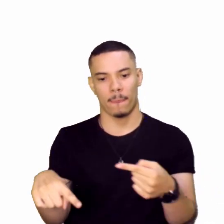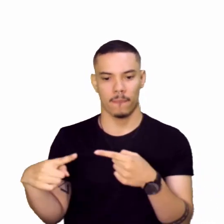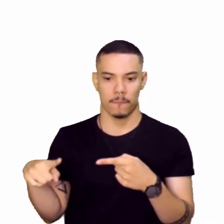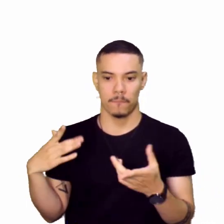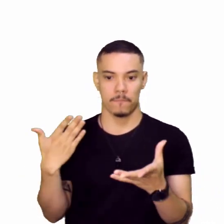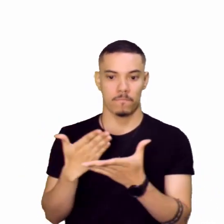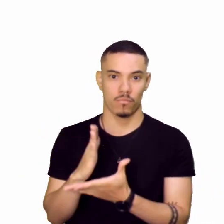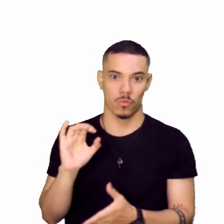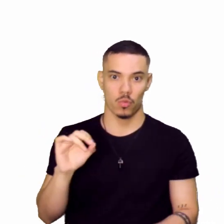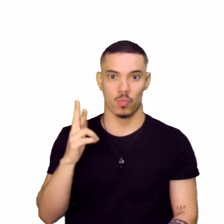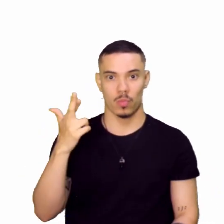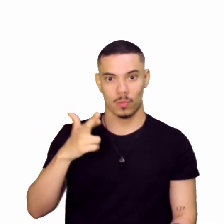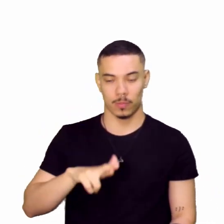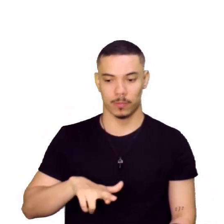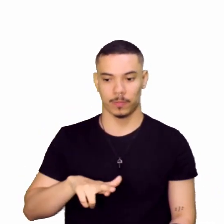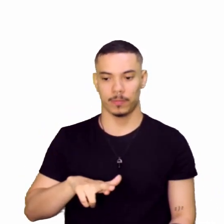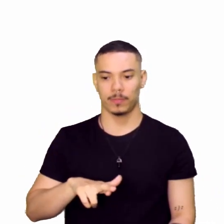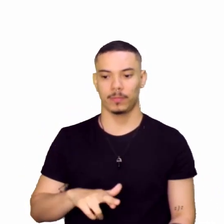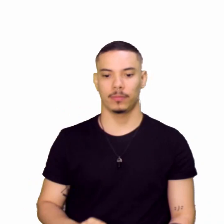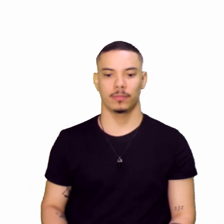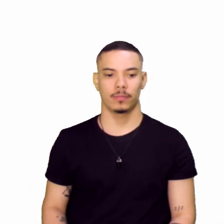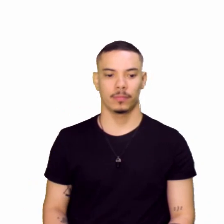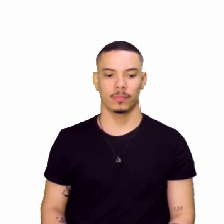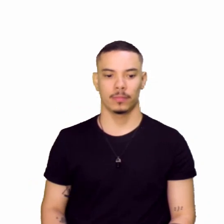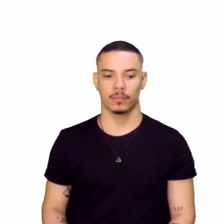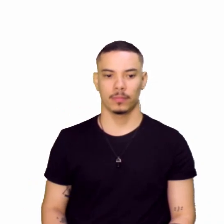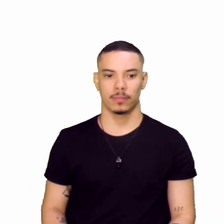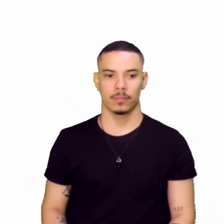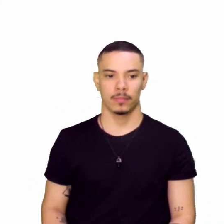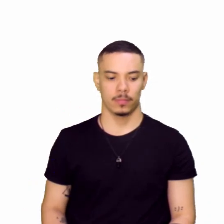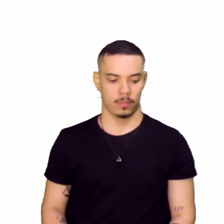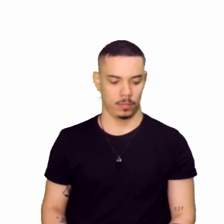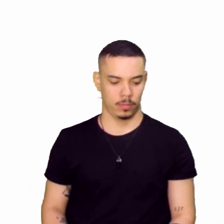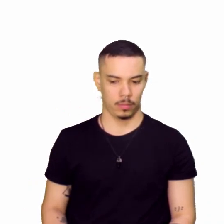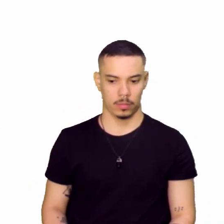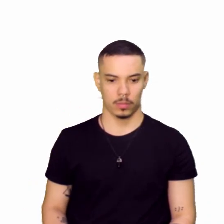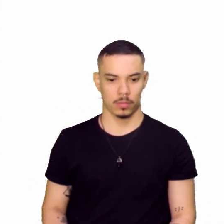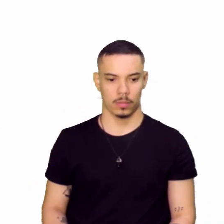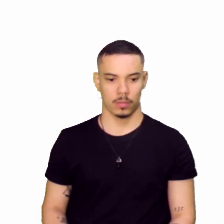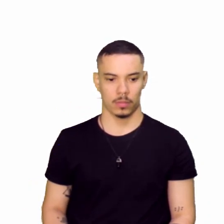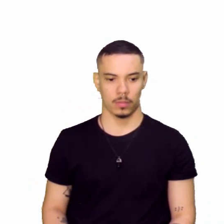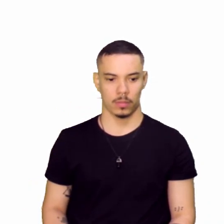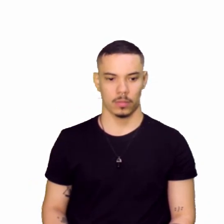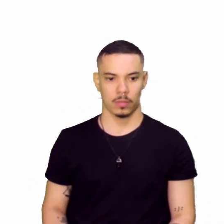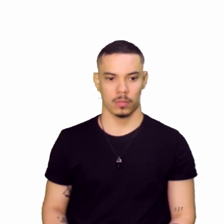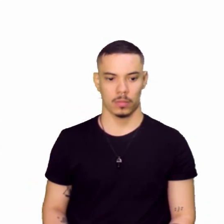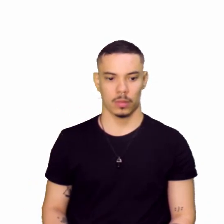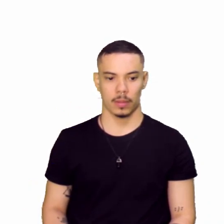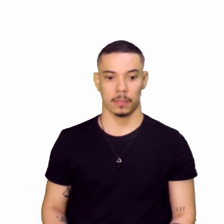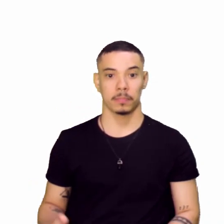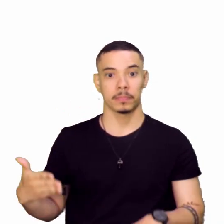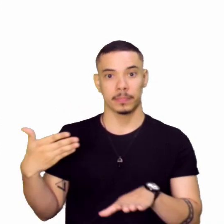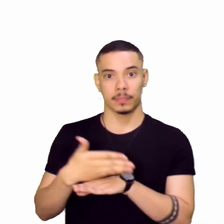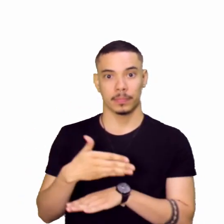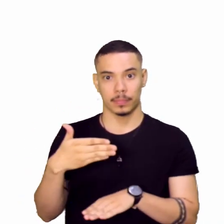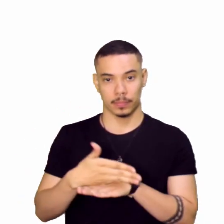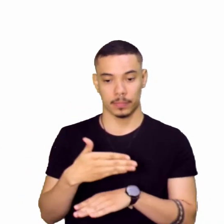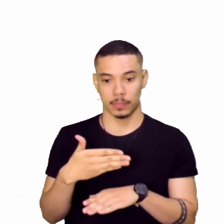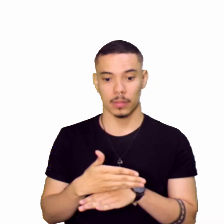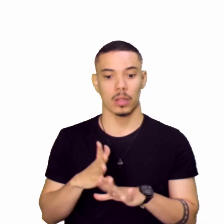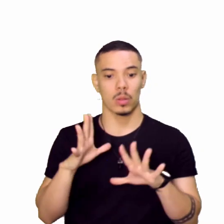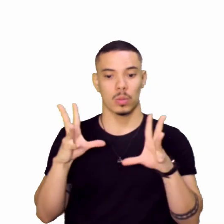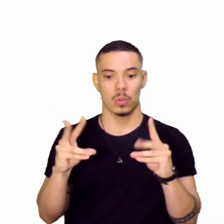e aprovados ou reprovados no caso se for democracia pela maioria participação no poder